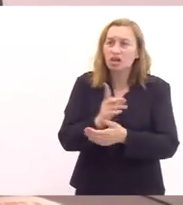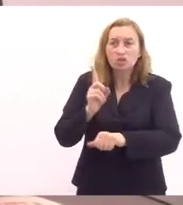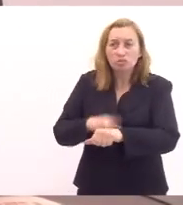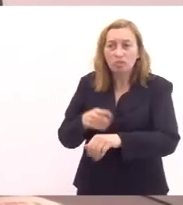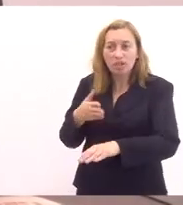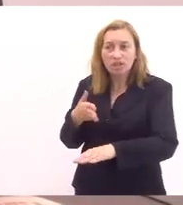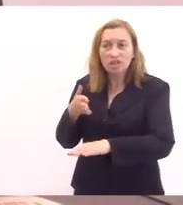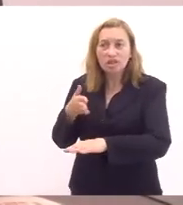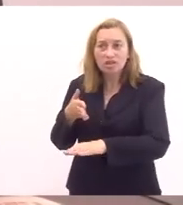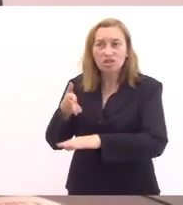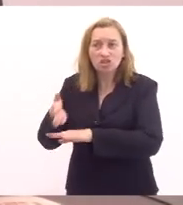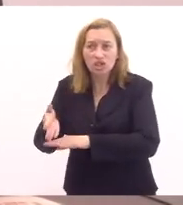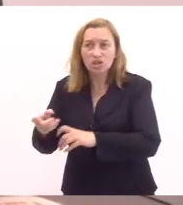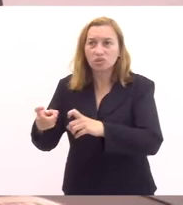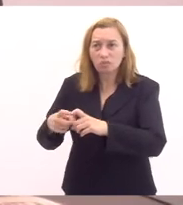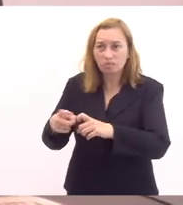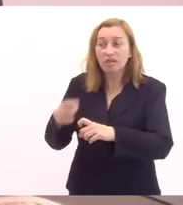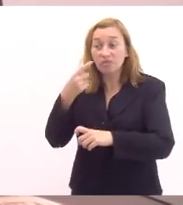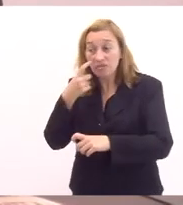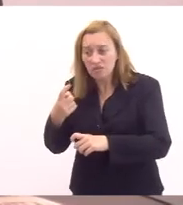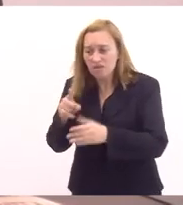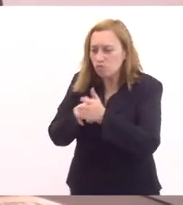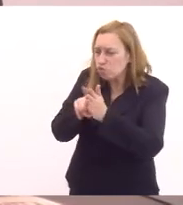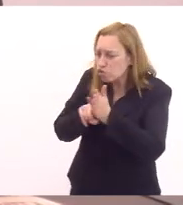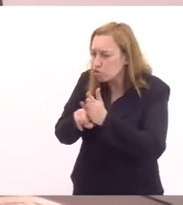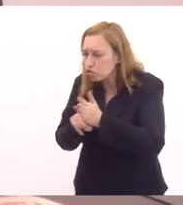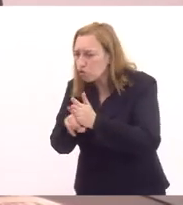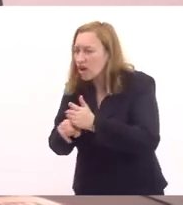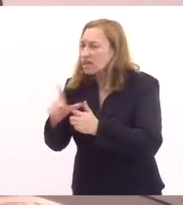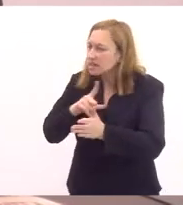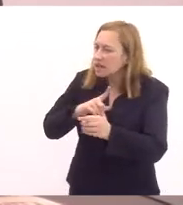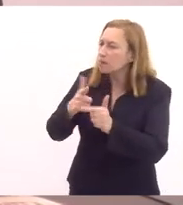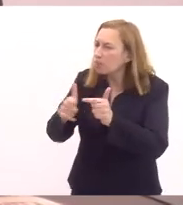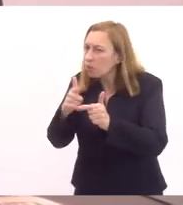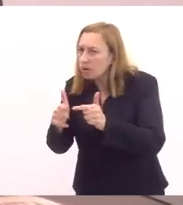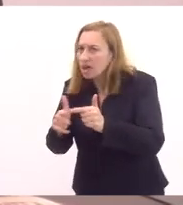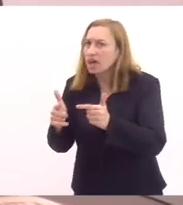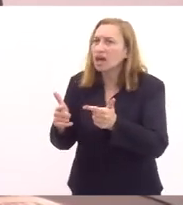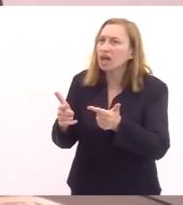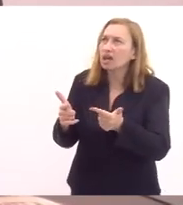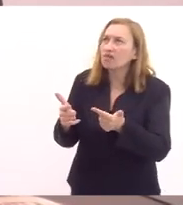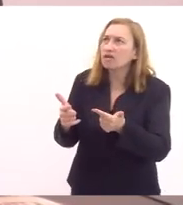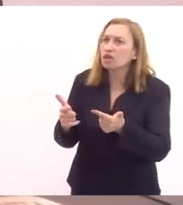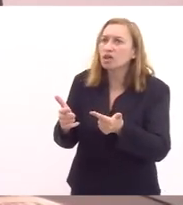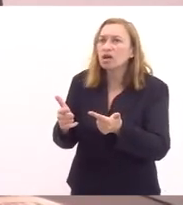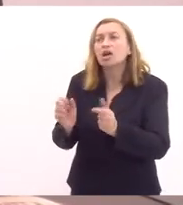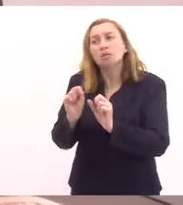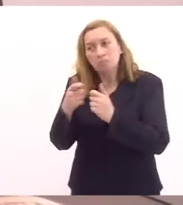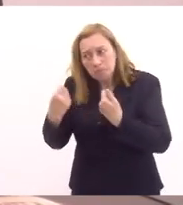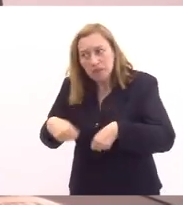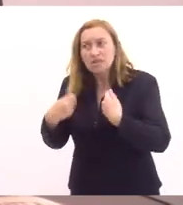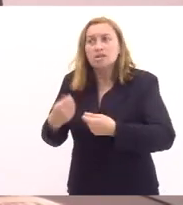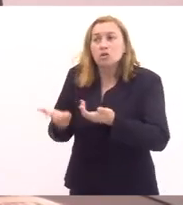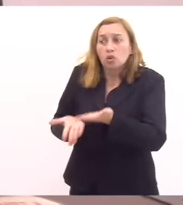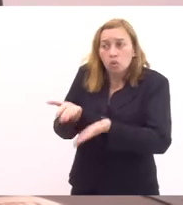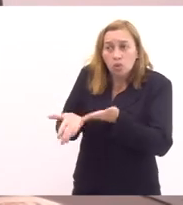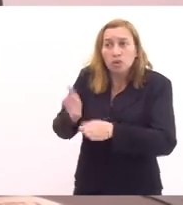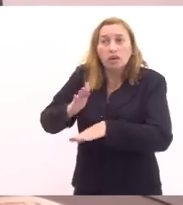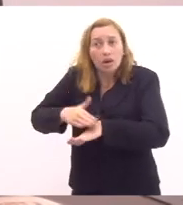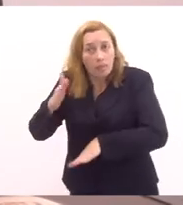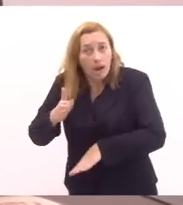identificar que ela tem uma condição né que ela tem algum alguma condição algum agravo ali que precisa de um cuidado